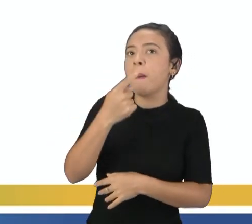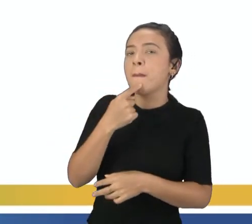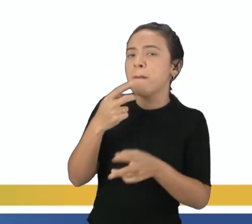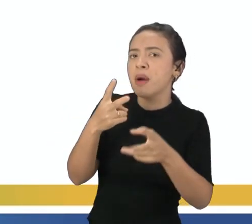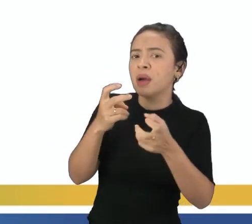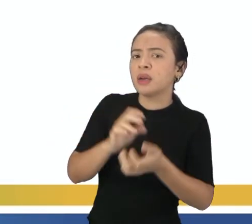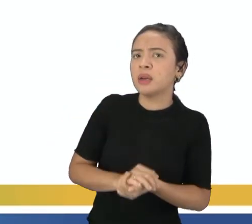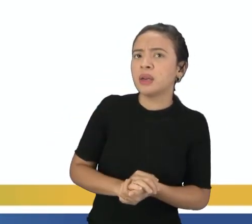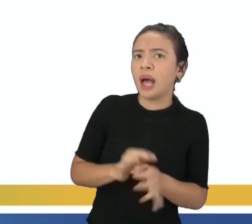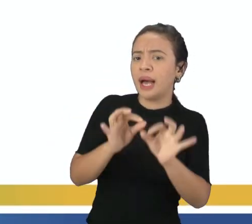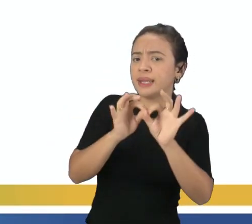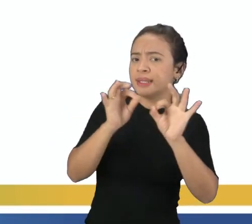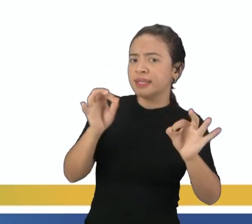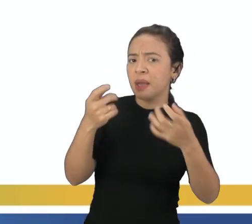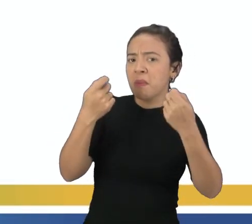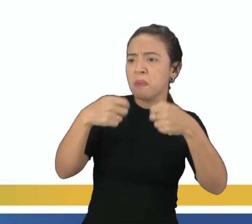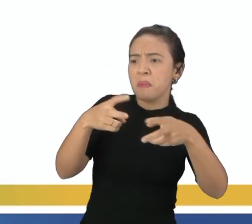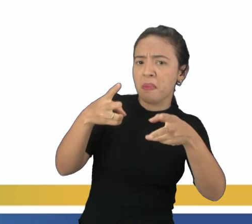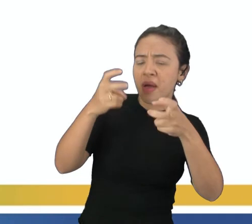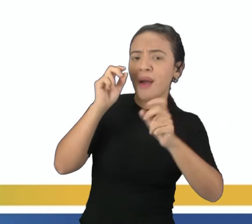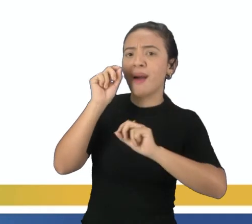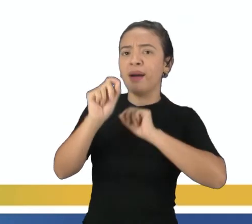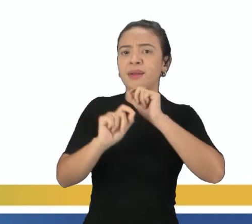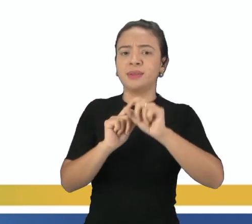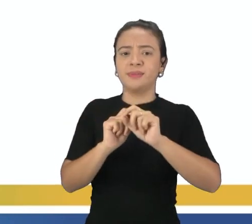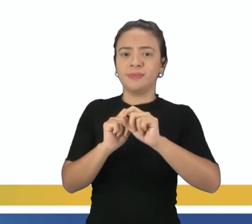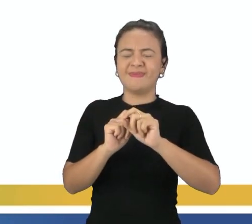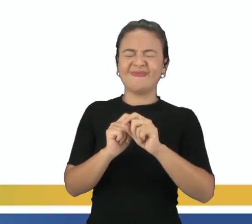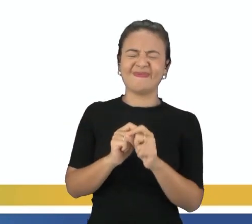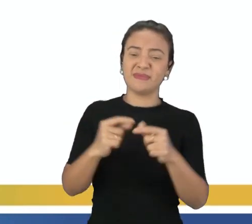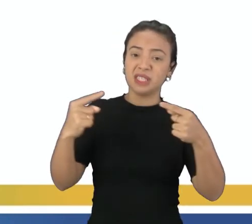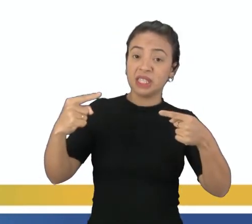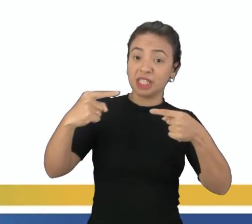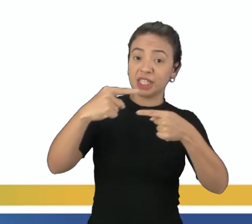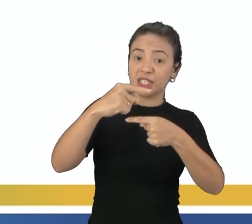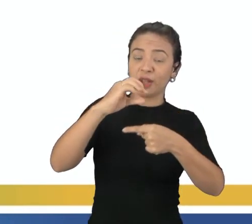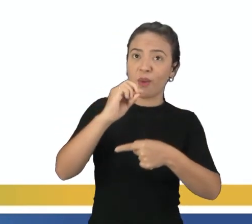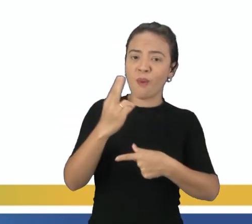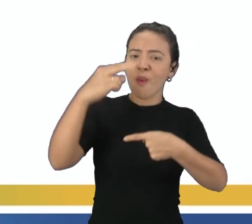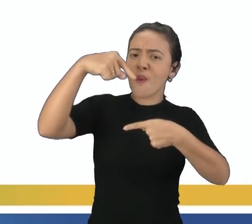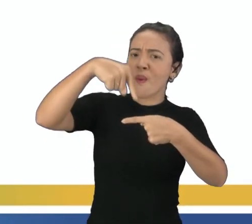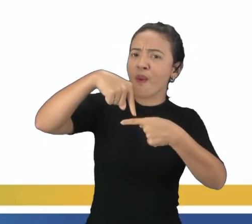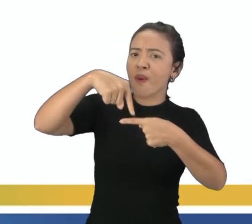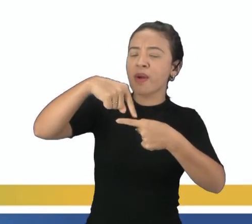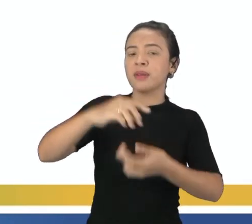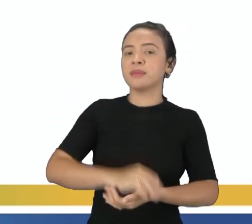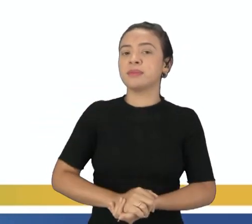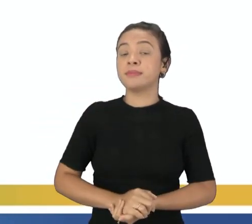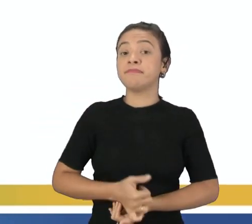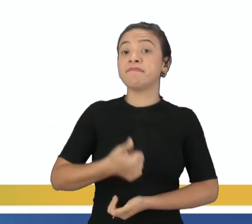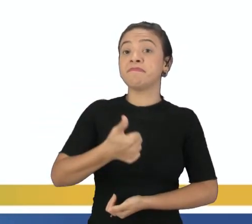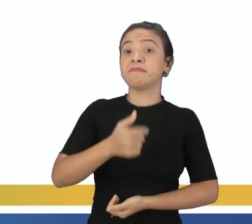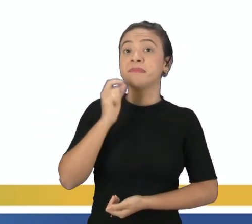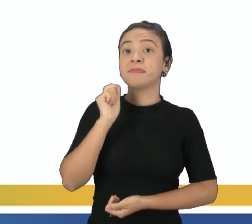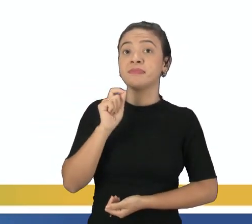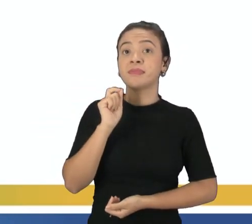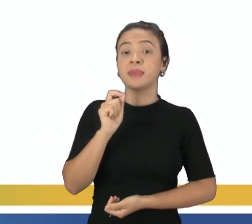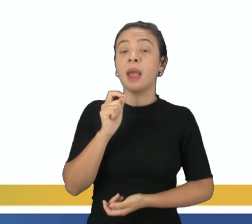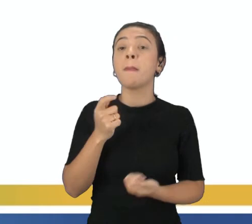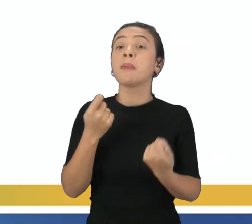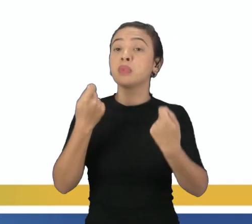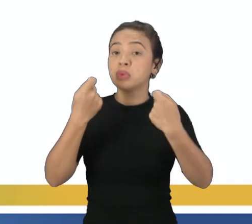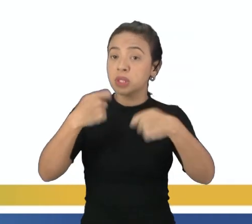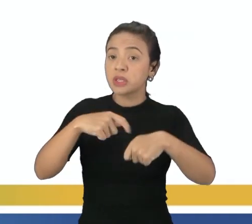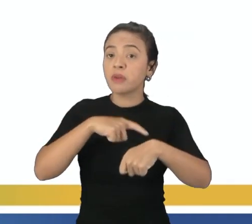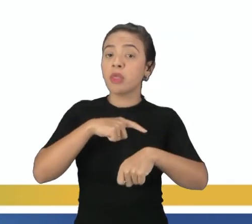diga, as retinhas que você está visualizando, elas são perpendiculares ou elas são paralelas? Bom, primeiro, elas